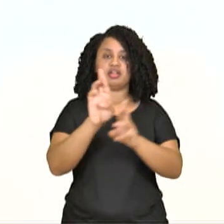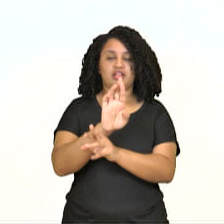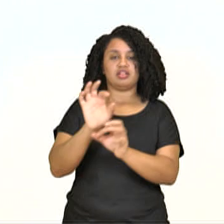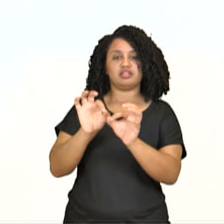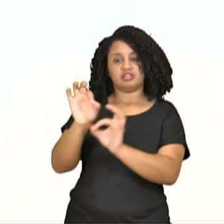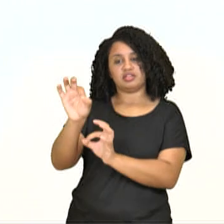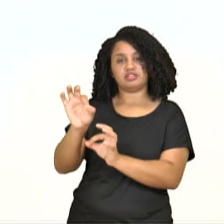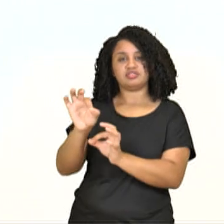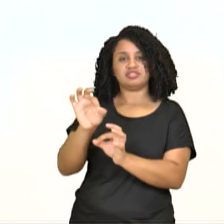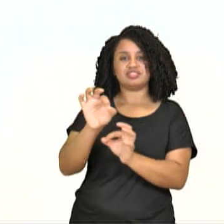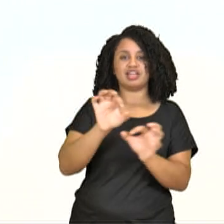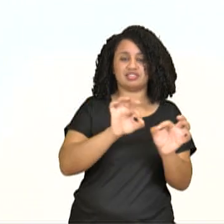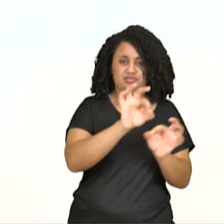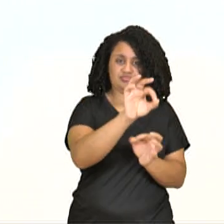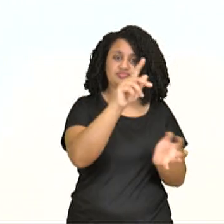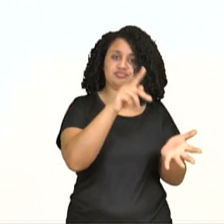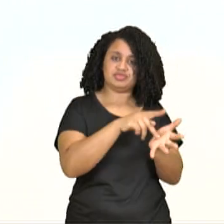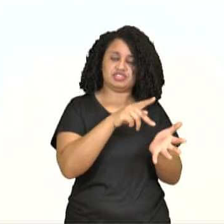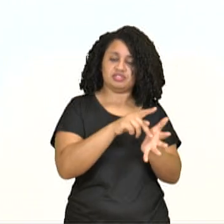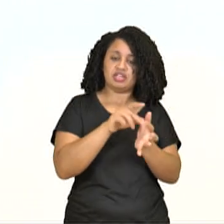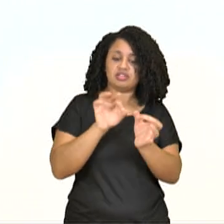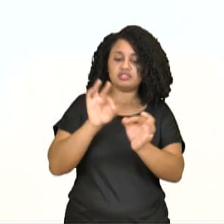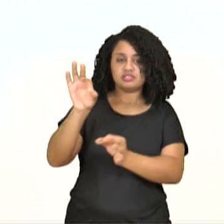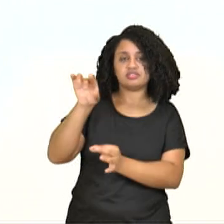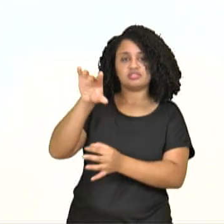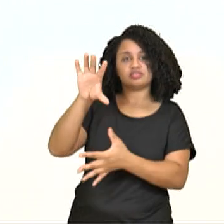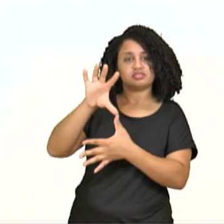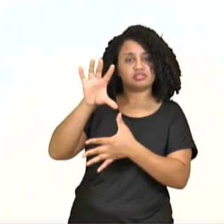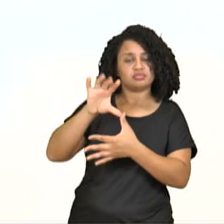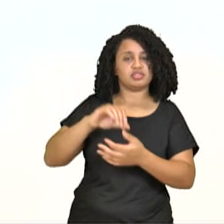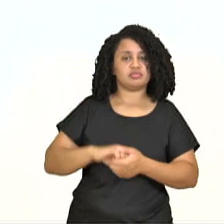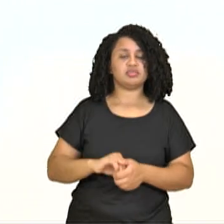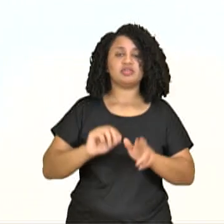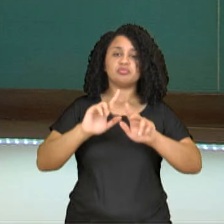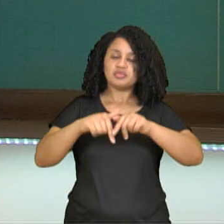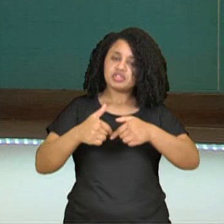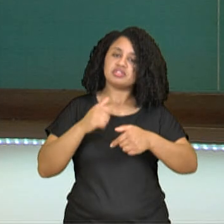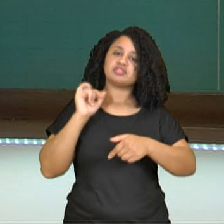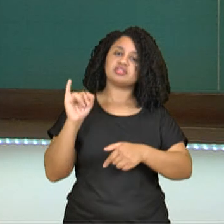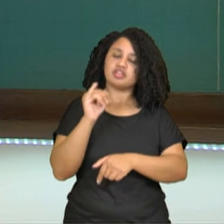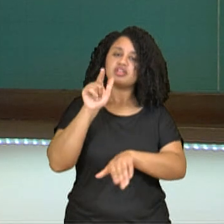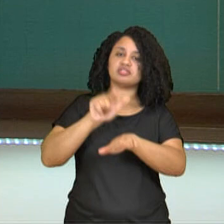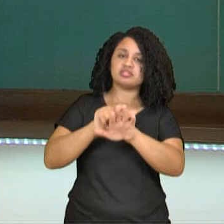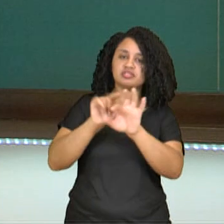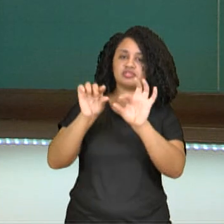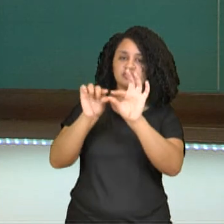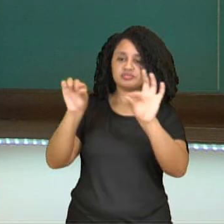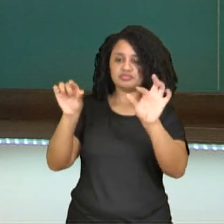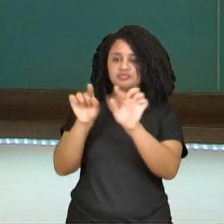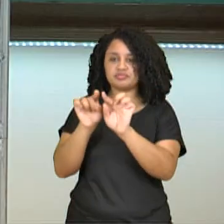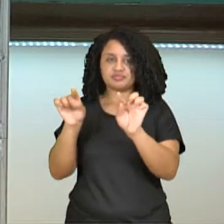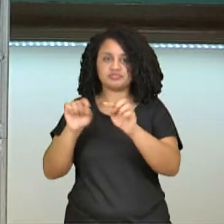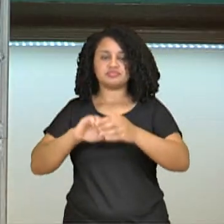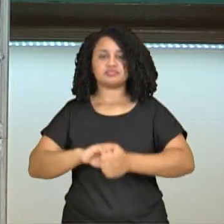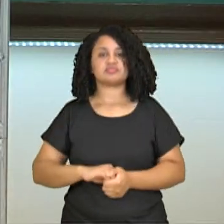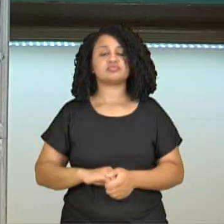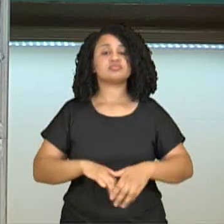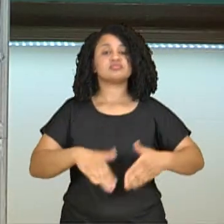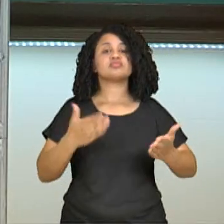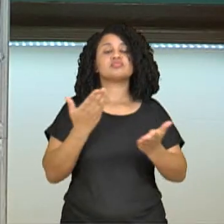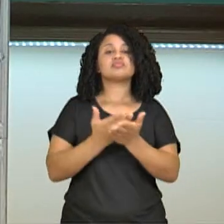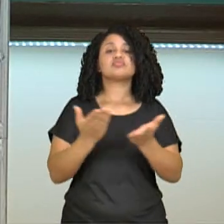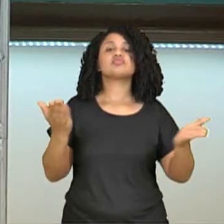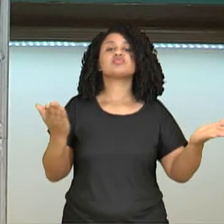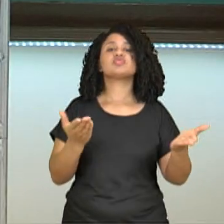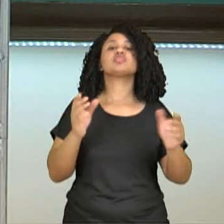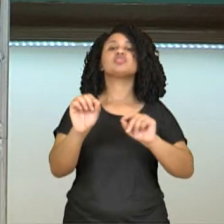distância real com aquela apresentada no mapa. É para isso que serve a escala cartográfica. Na nossa aula de hoje,